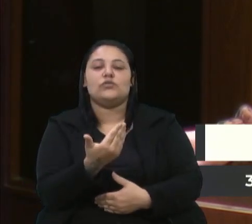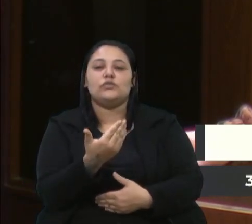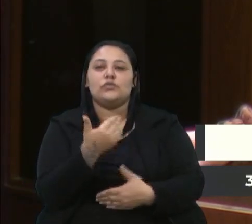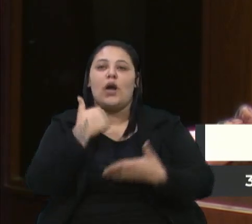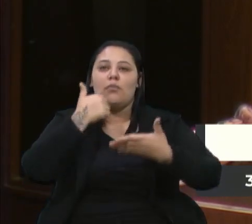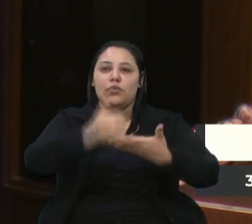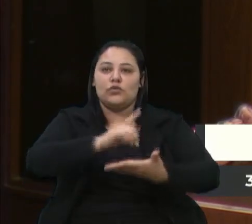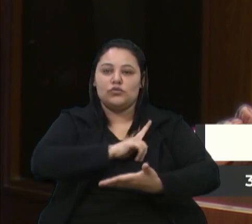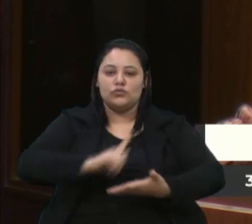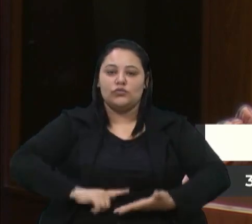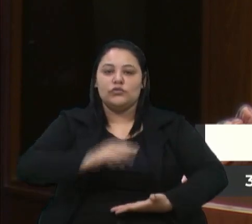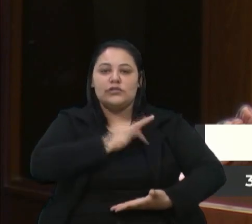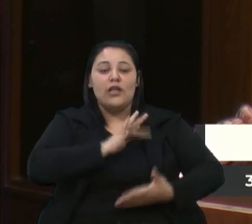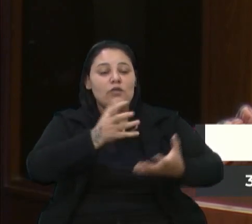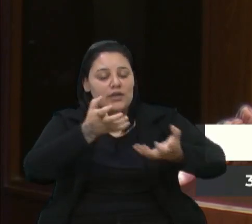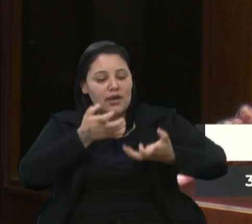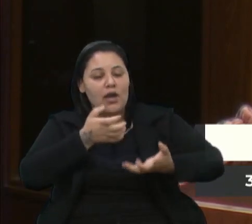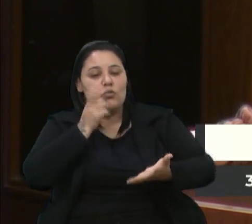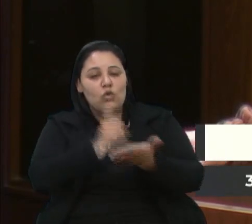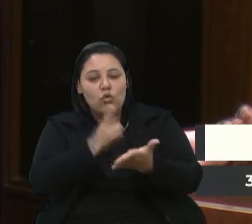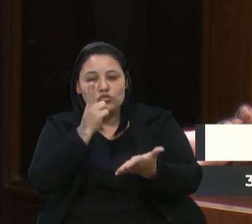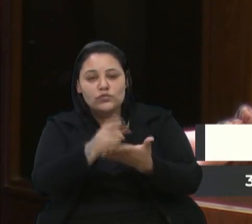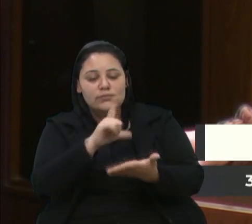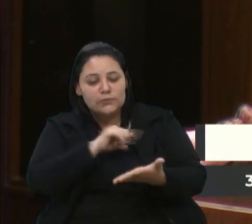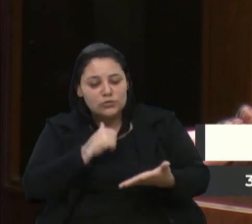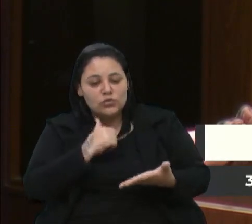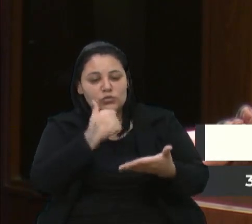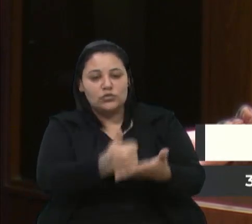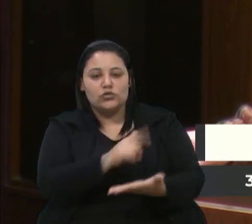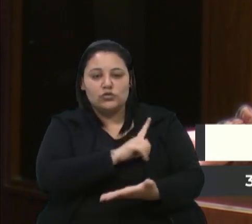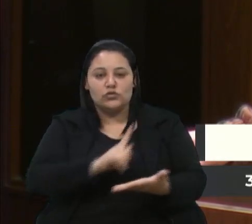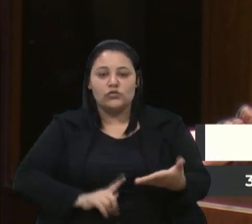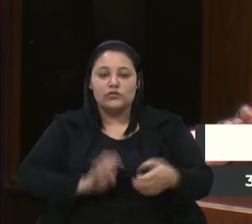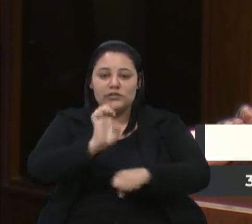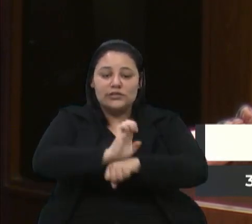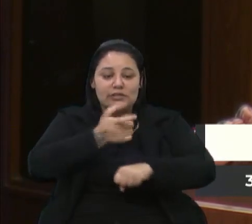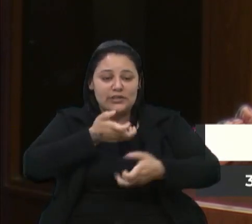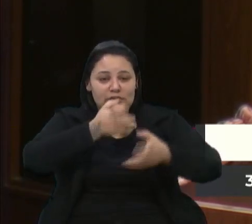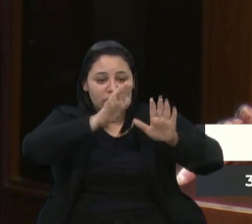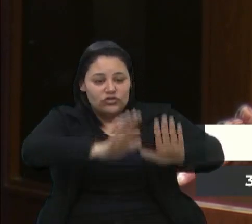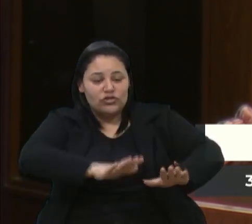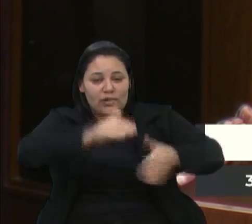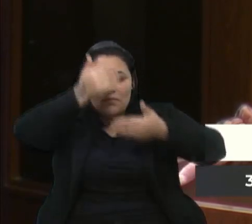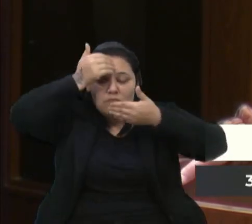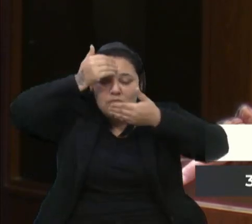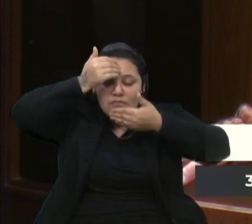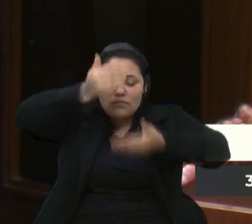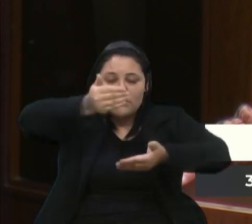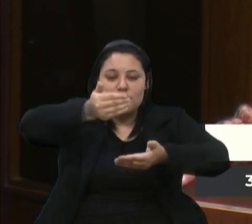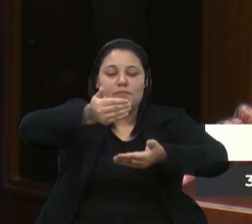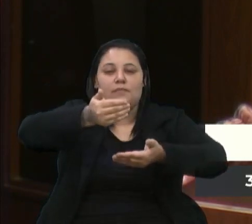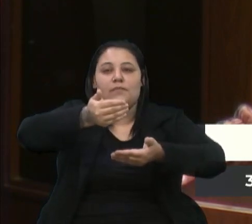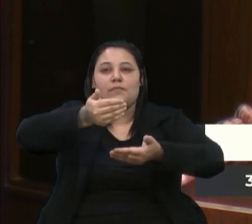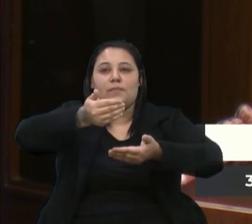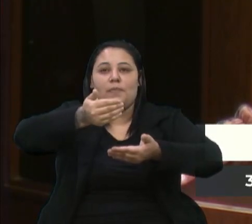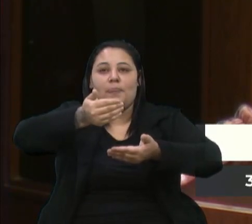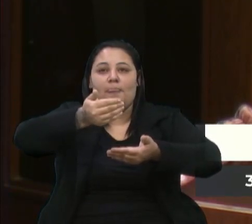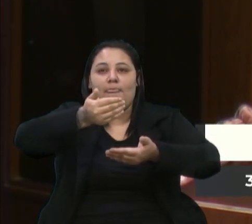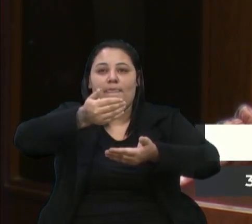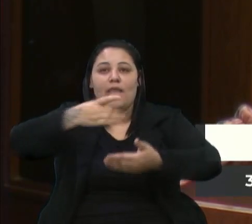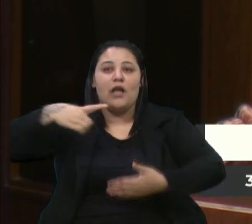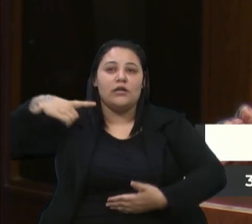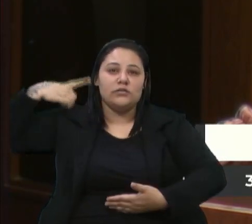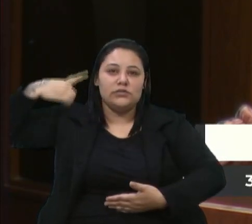e quer contar com o apoio do governo do estado. Quero deixar aqui o agradecimento à